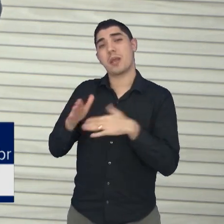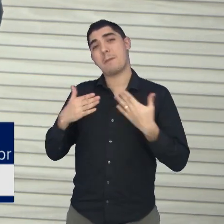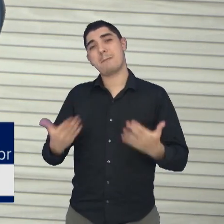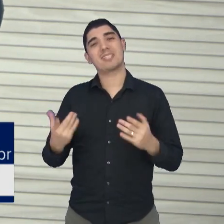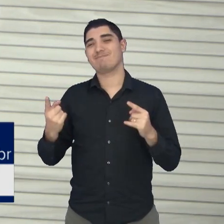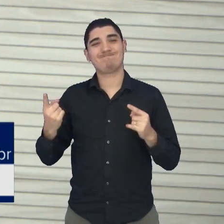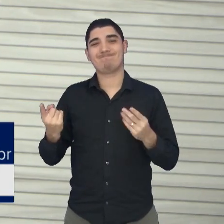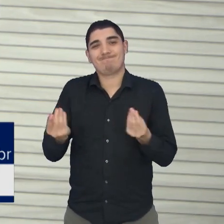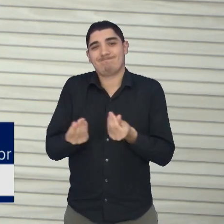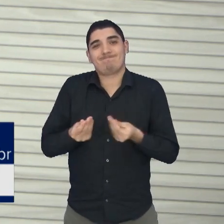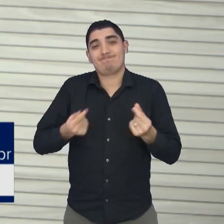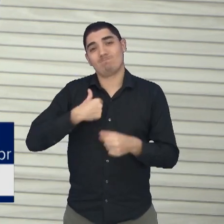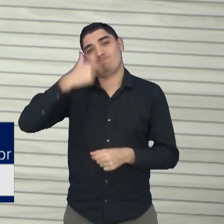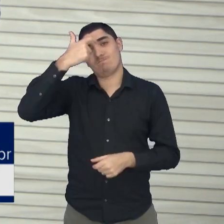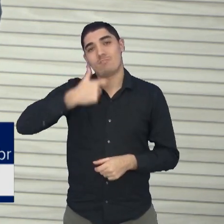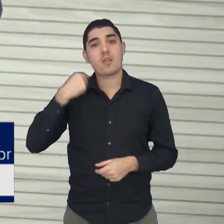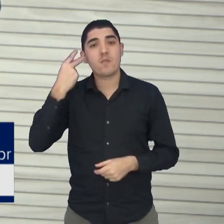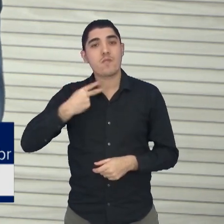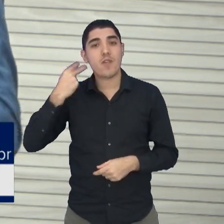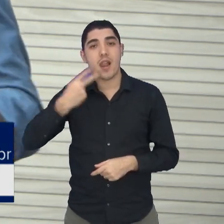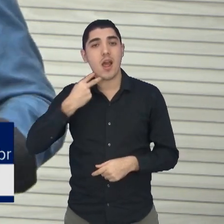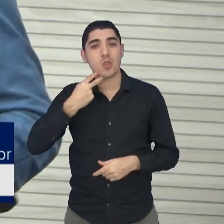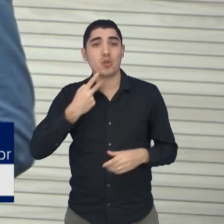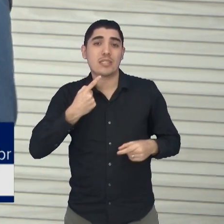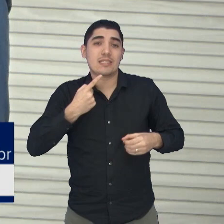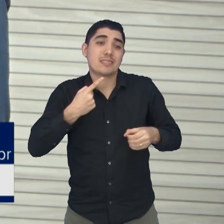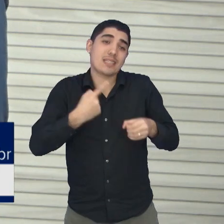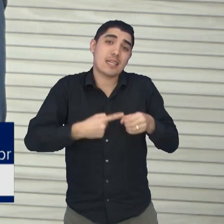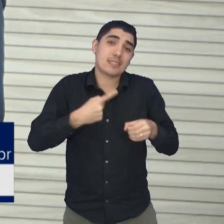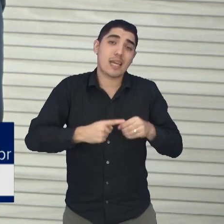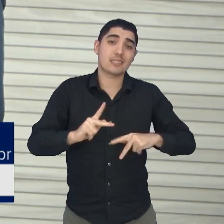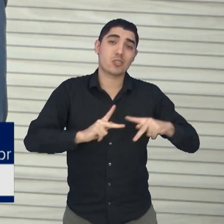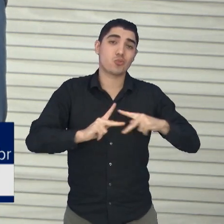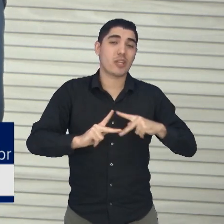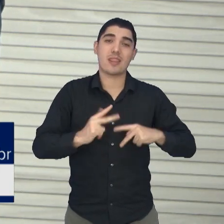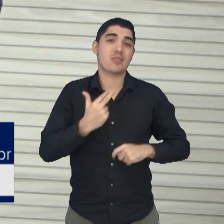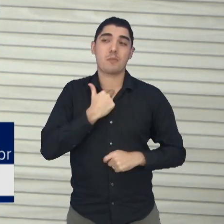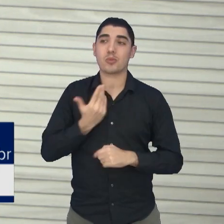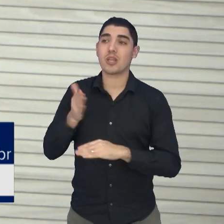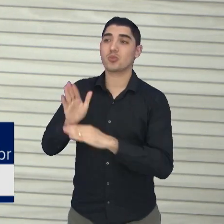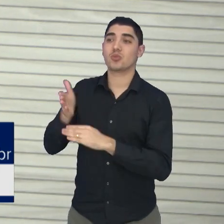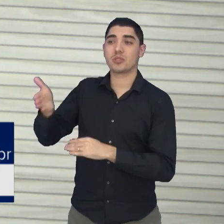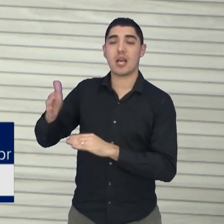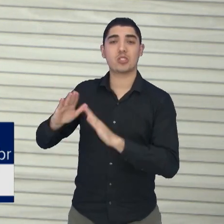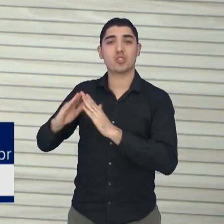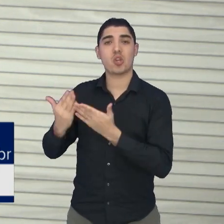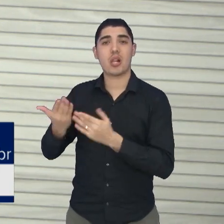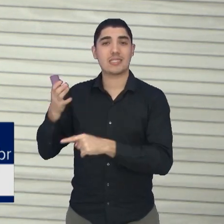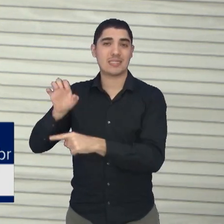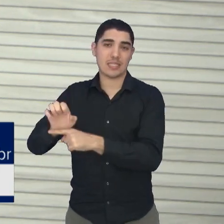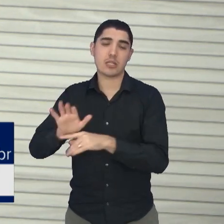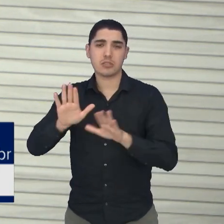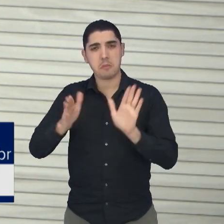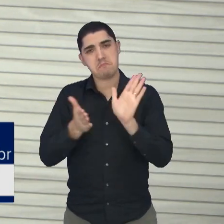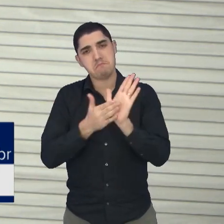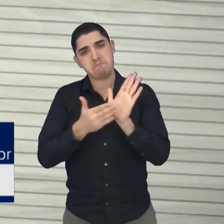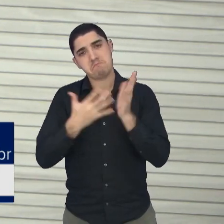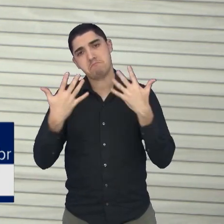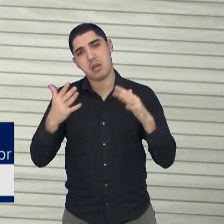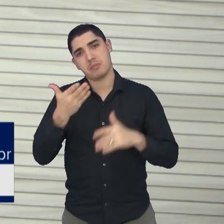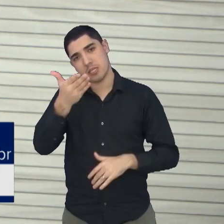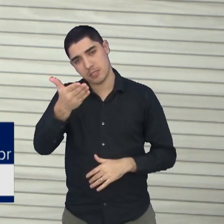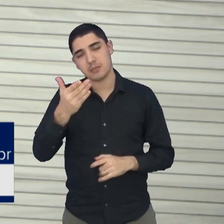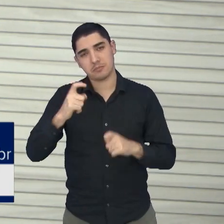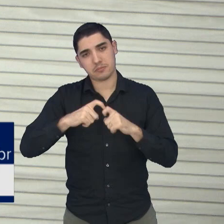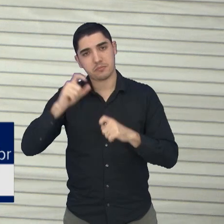dentro da participação do município a resolver aqueles problemas. Então, parabéns, né, por você,